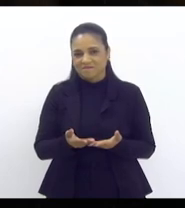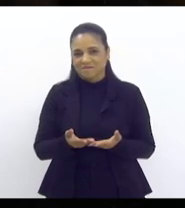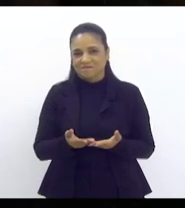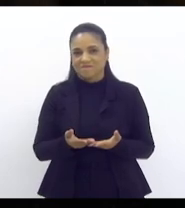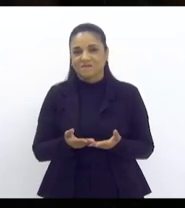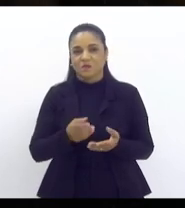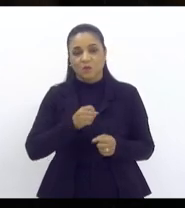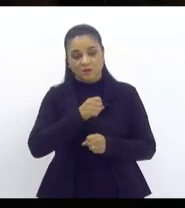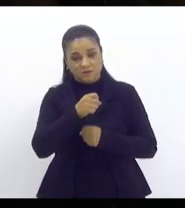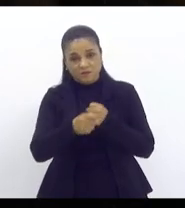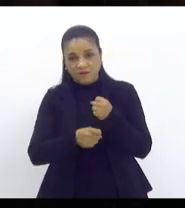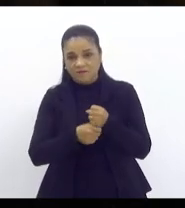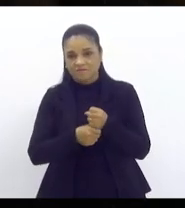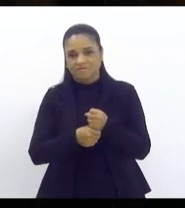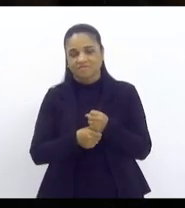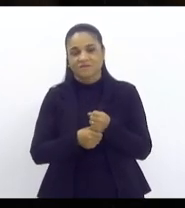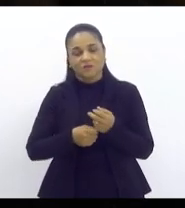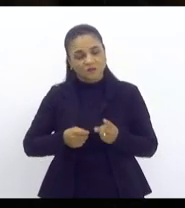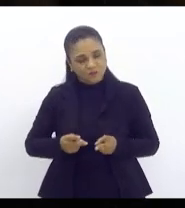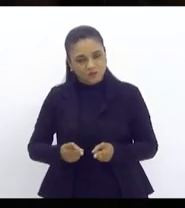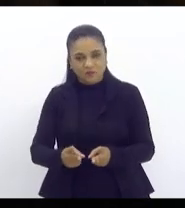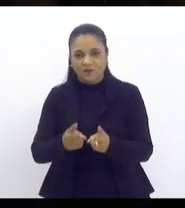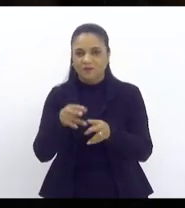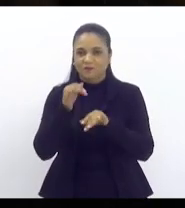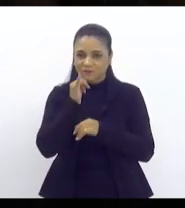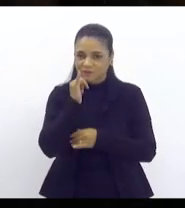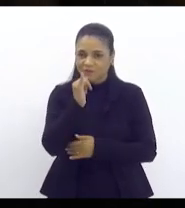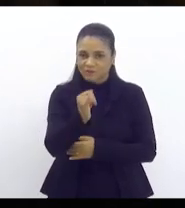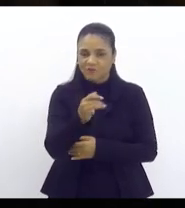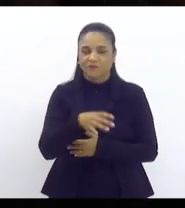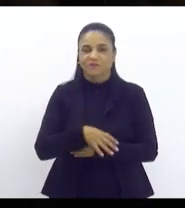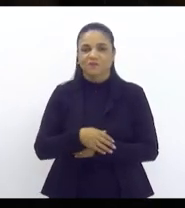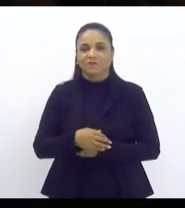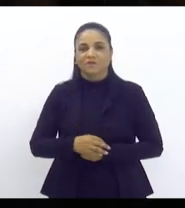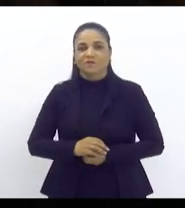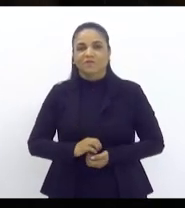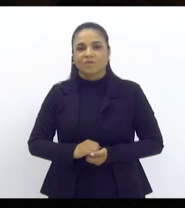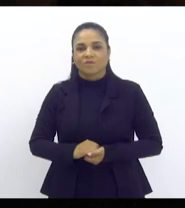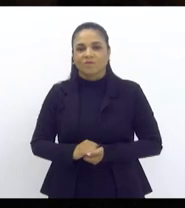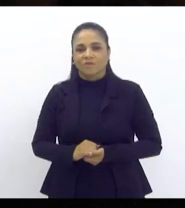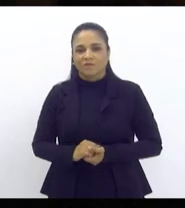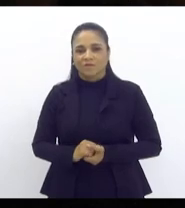Mas, continuando, senhora presidente, continuando.